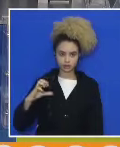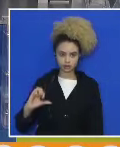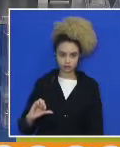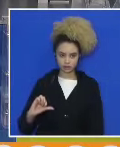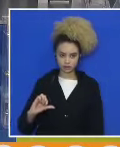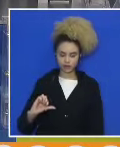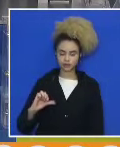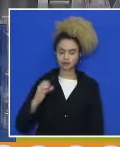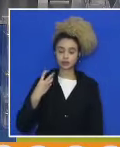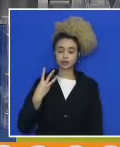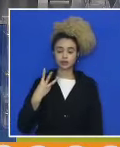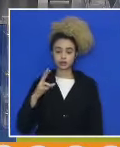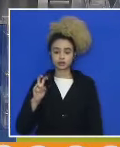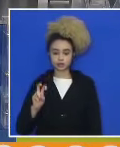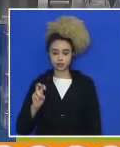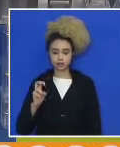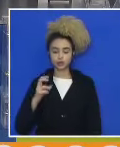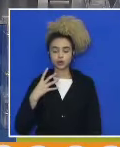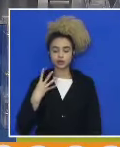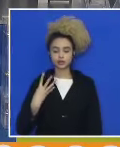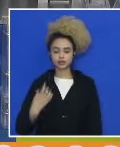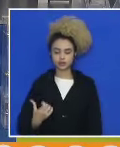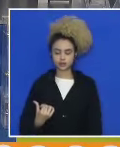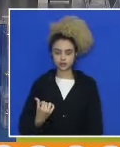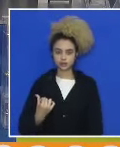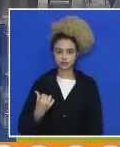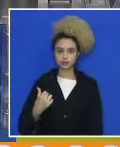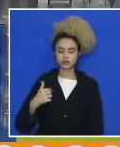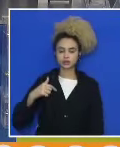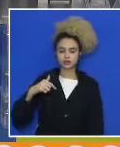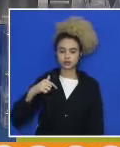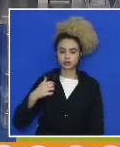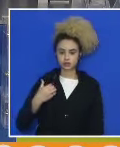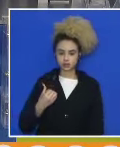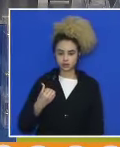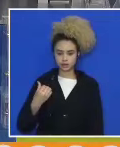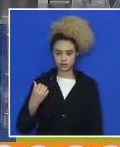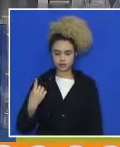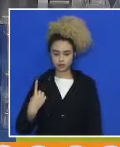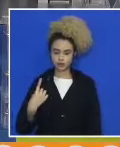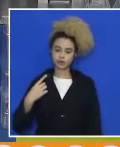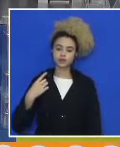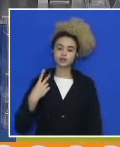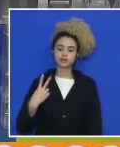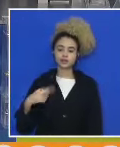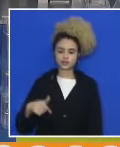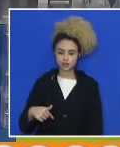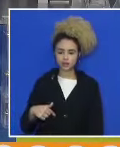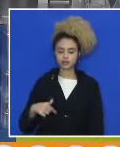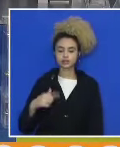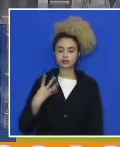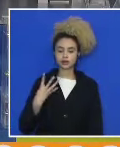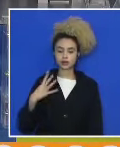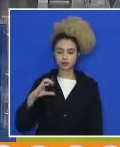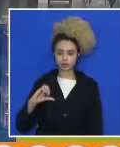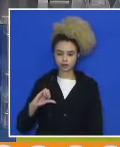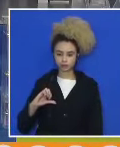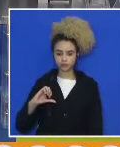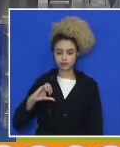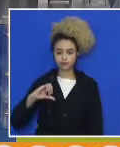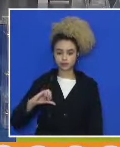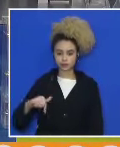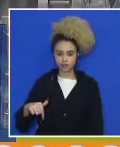19, 35, 46, 61, 27, 49,